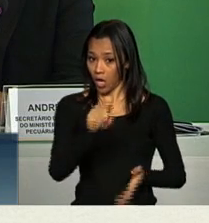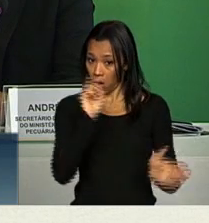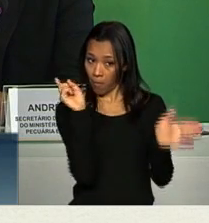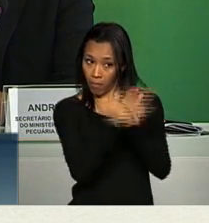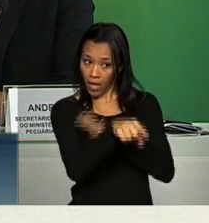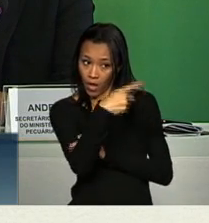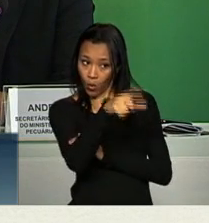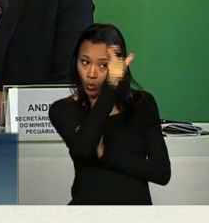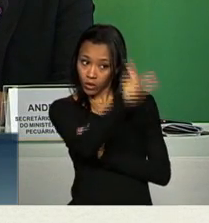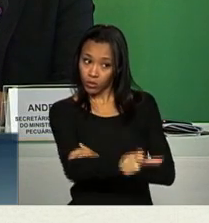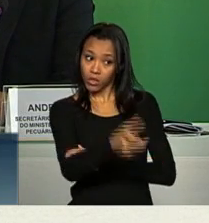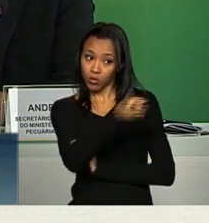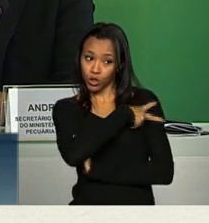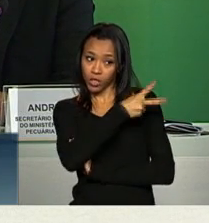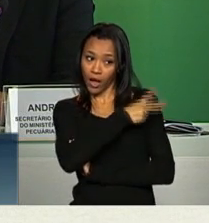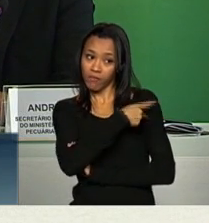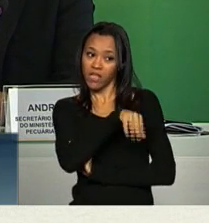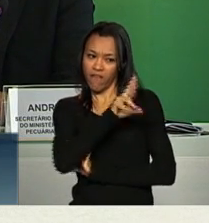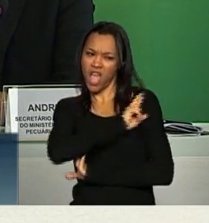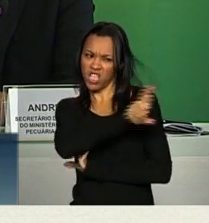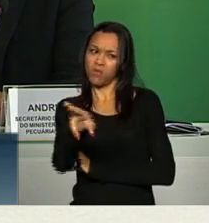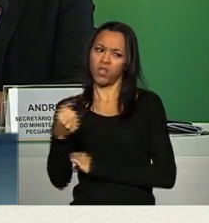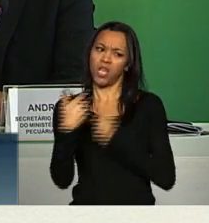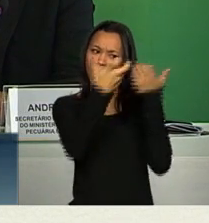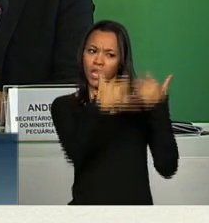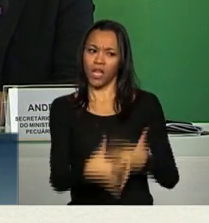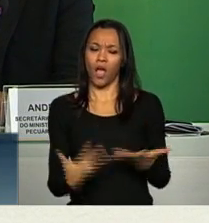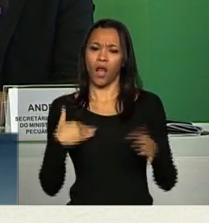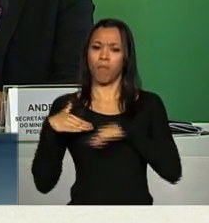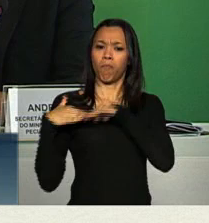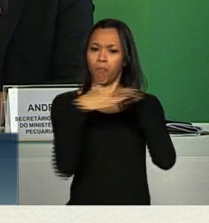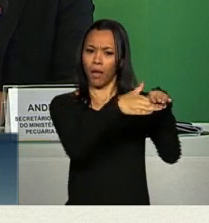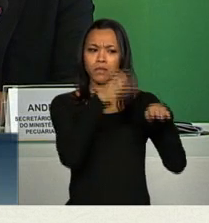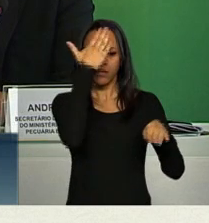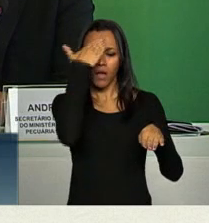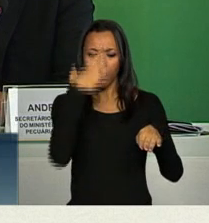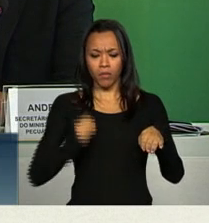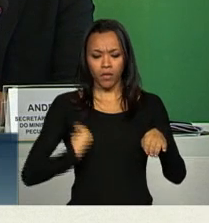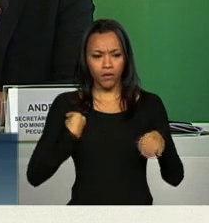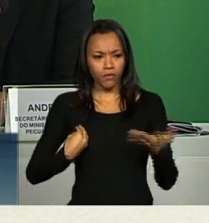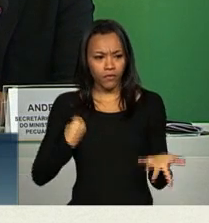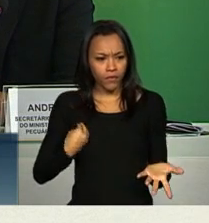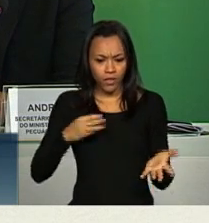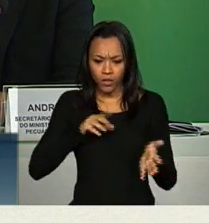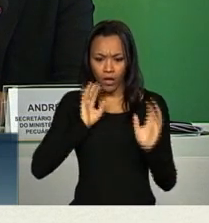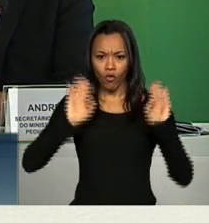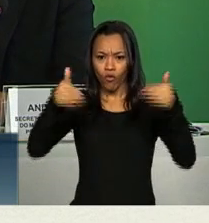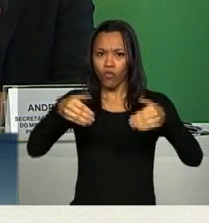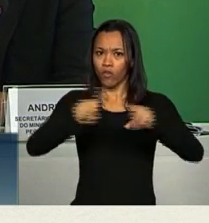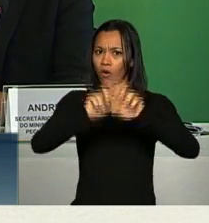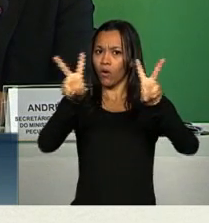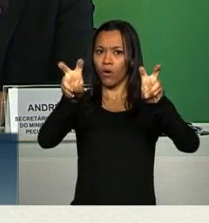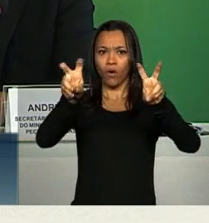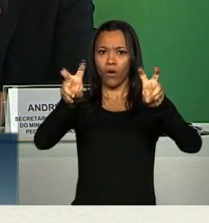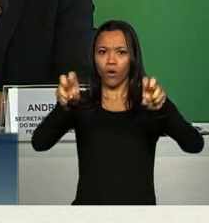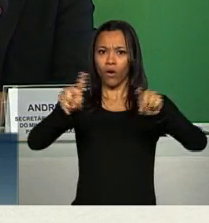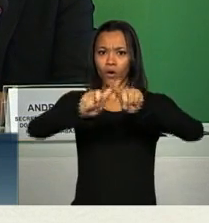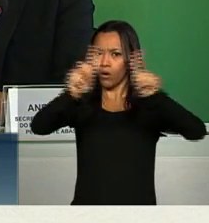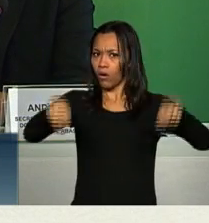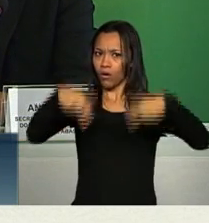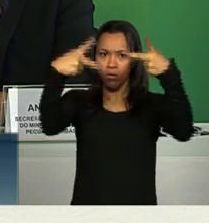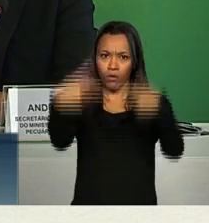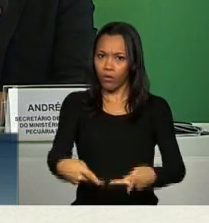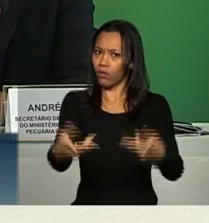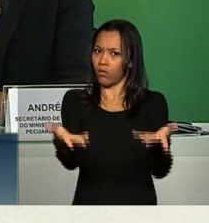responder com todas as riquezas de detalhes, já que ele sabe tanto sobre a minha vida. Nós estamos aqui para falar de Plano Safra. A senhora nega próxima as